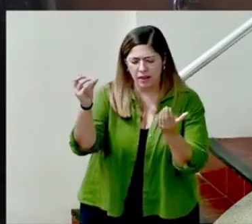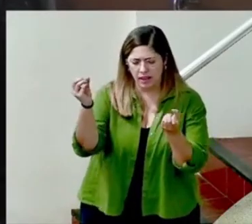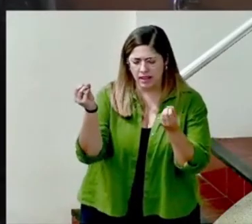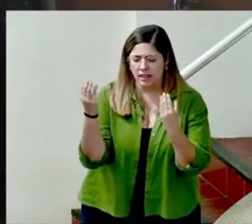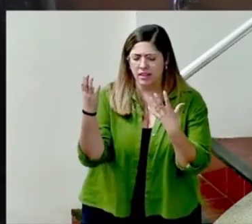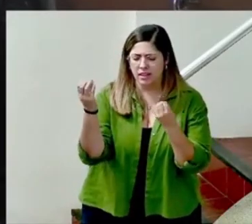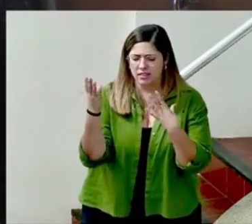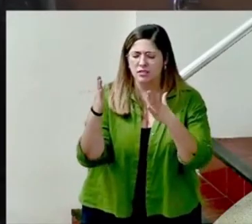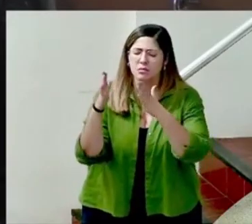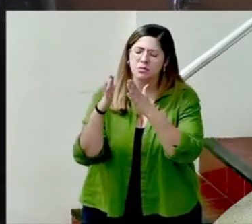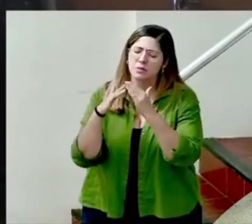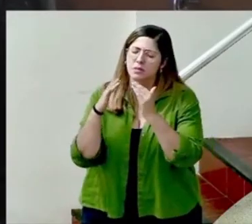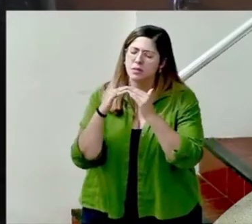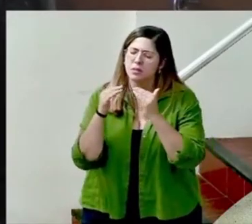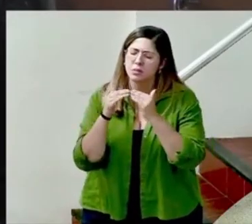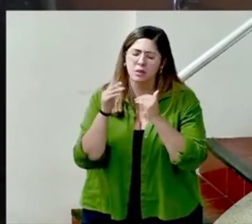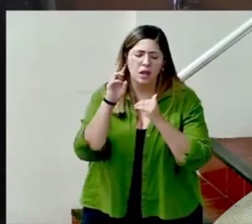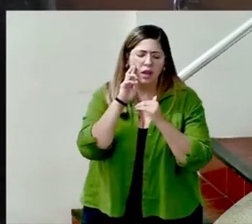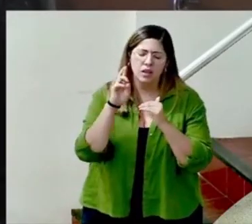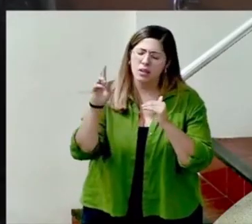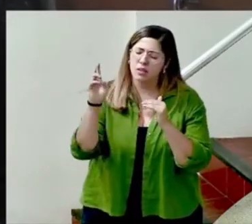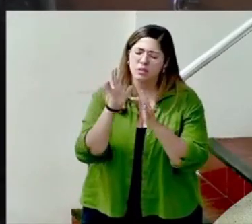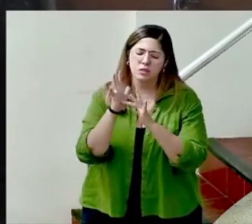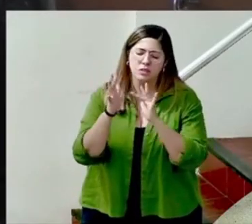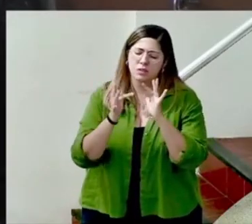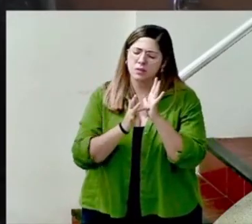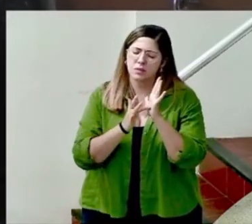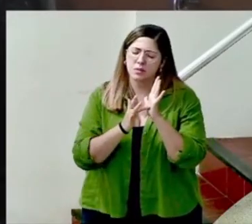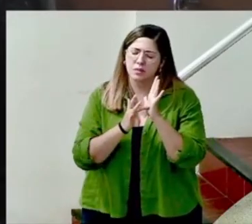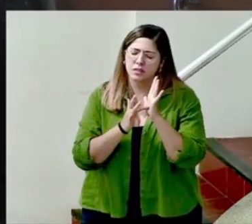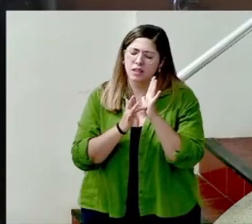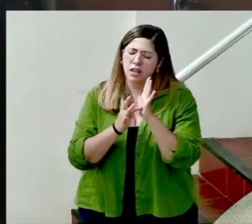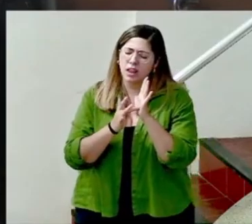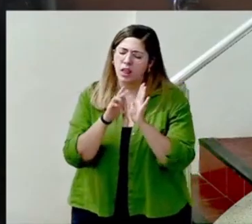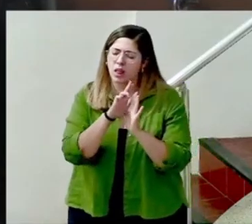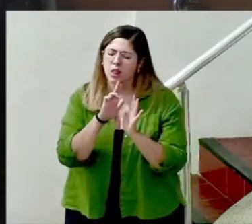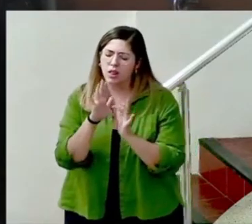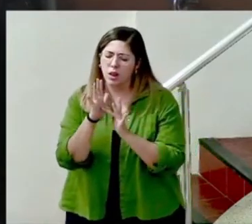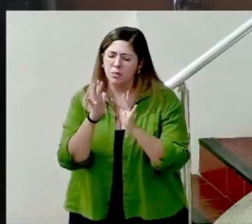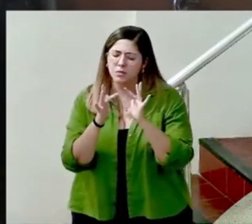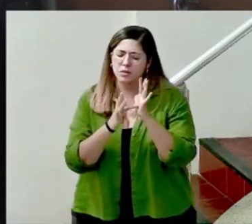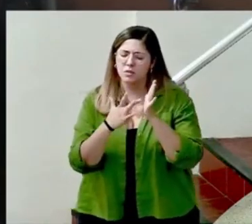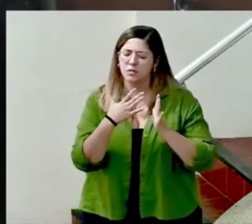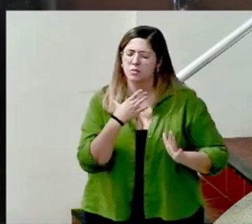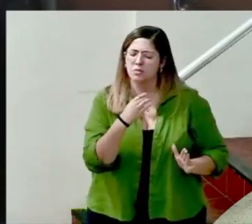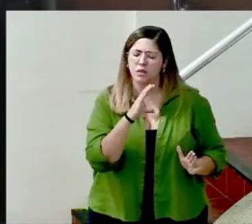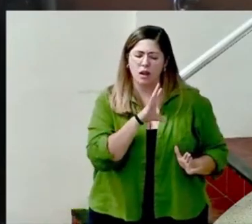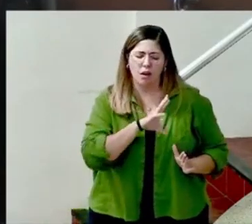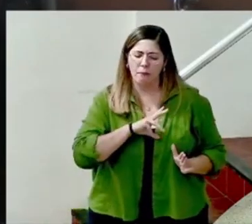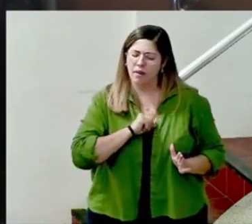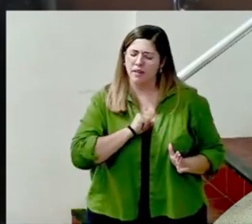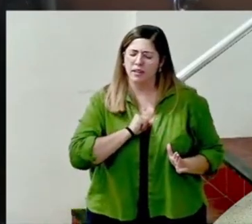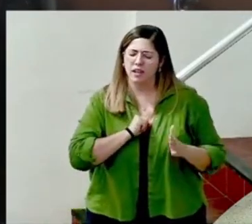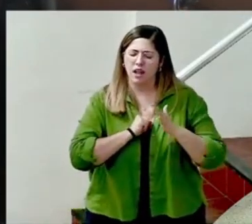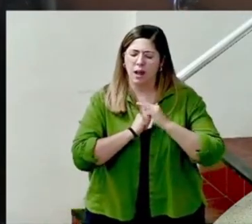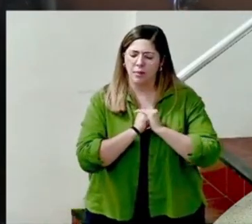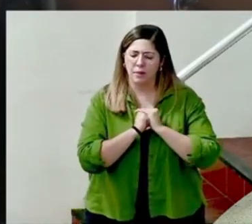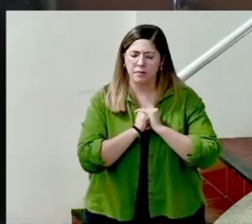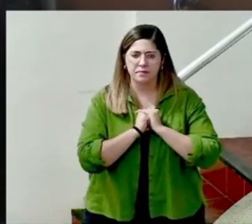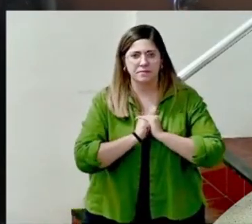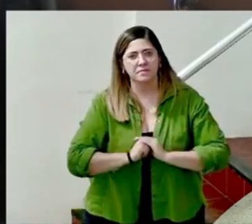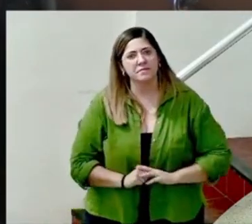Te pedimos isso encarecidamente. Te pedimos no nome do Teu Filho amado Jesus Cristo. Amém.